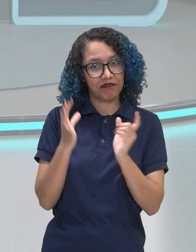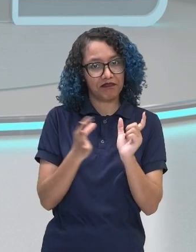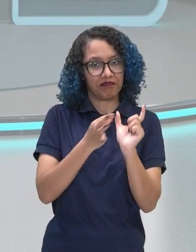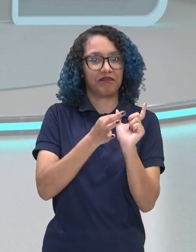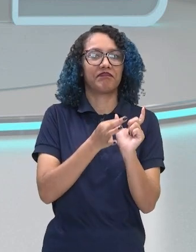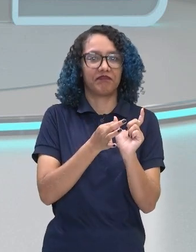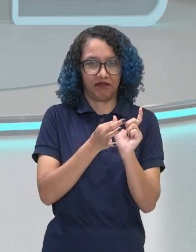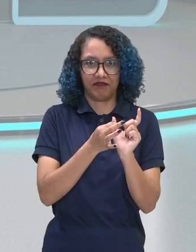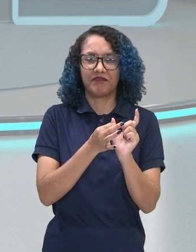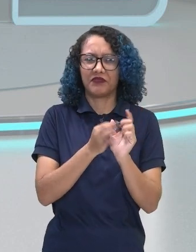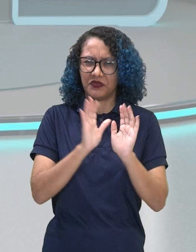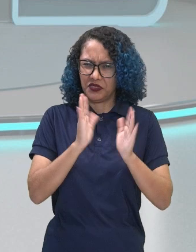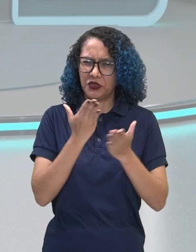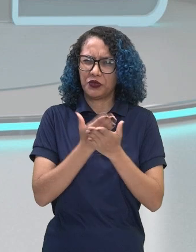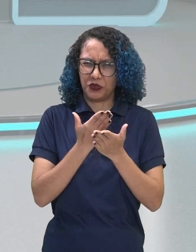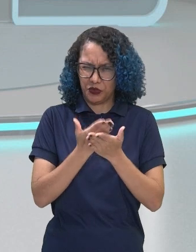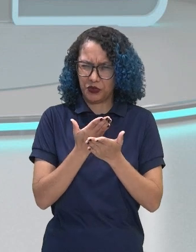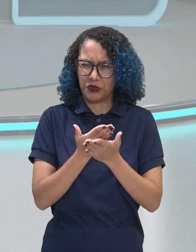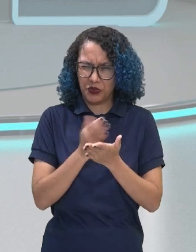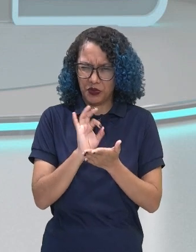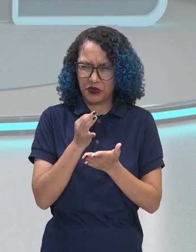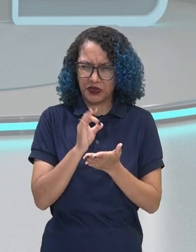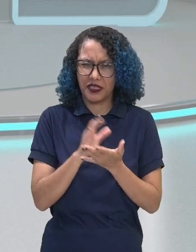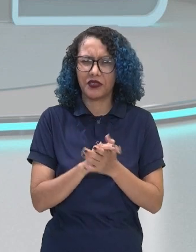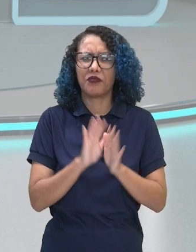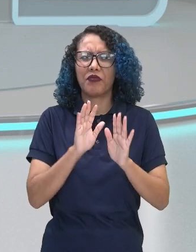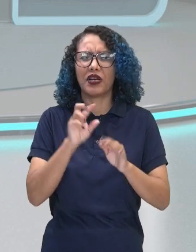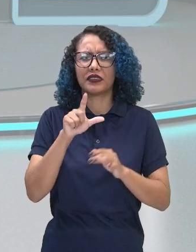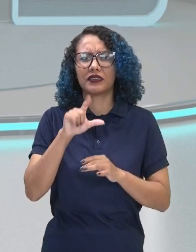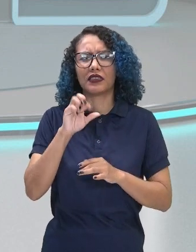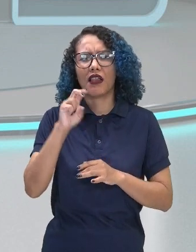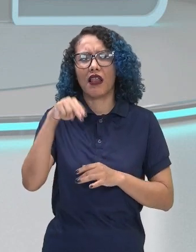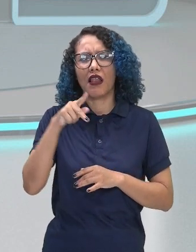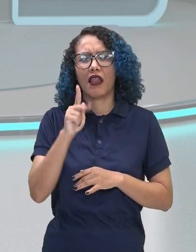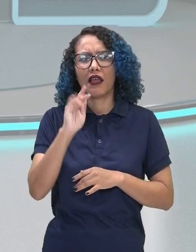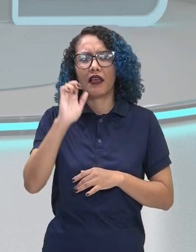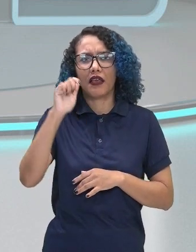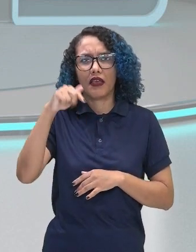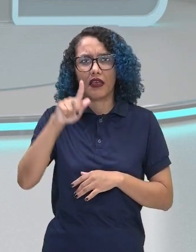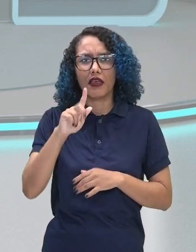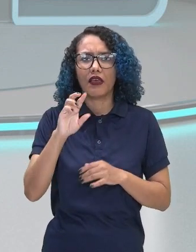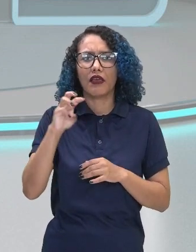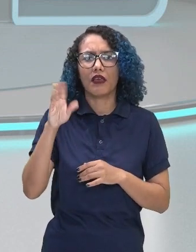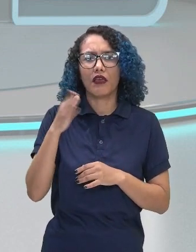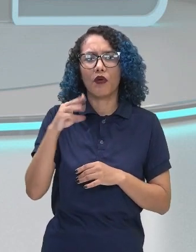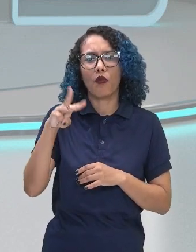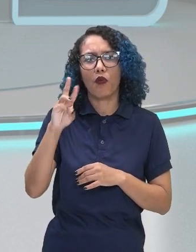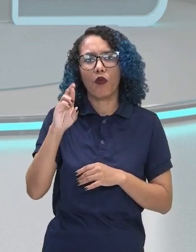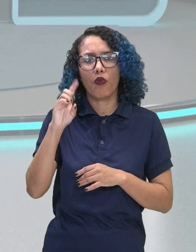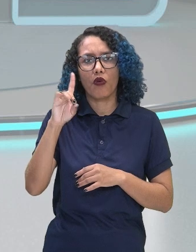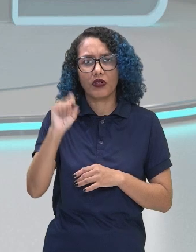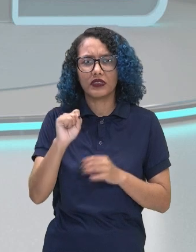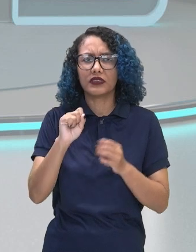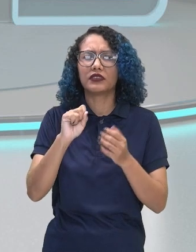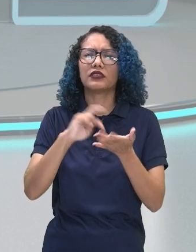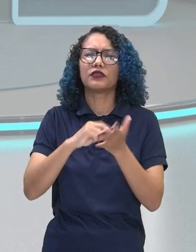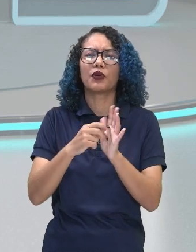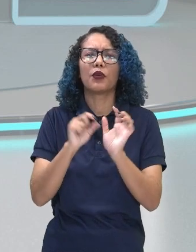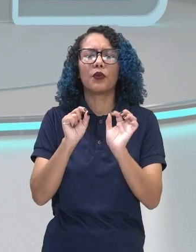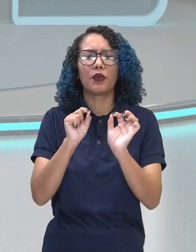tema aqui. O que são as linking words? Só para a gente relembrar. São aquelas palavras que, dentro de um contexto, vão funcionar